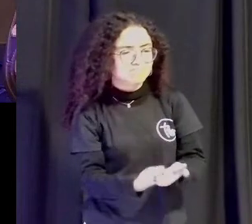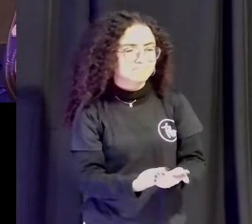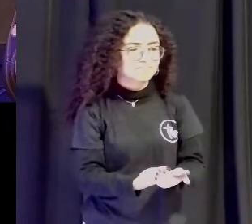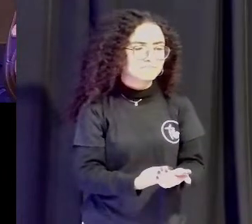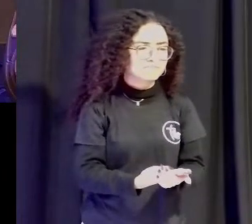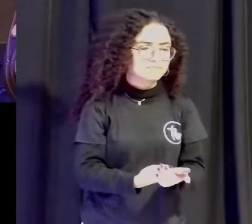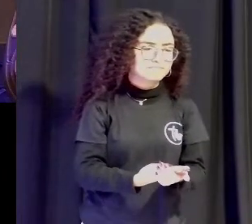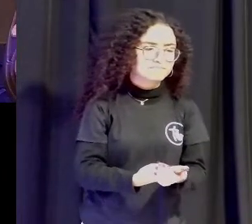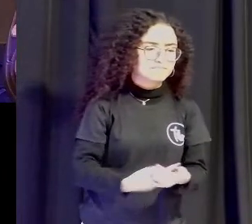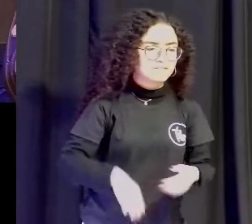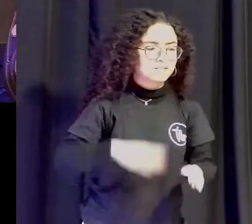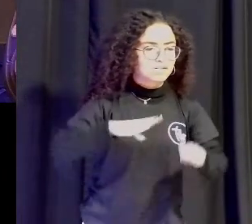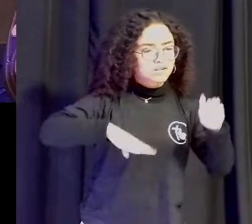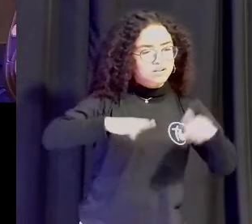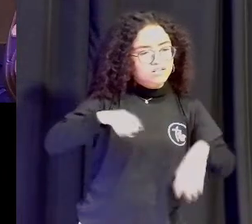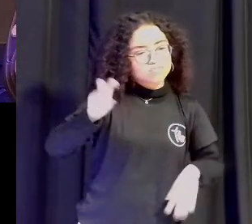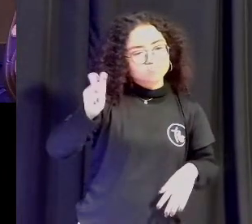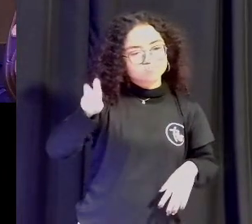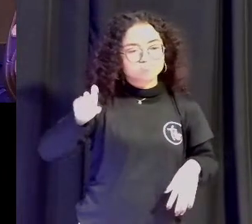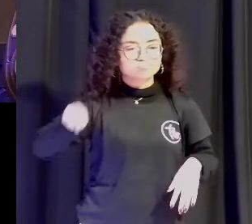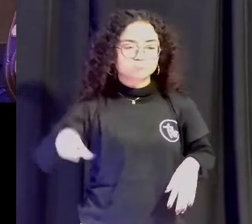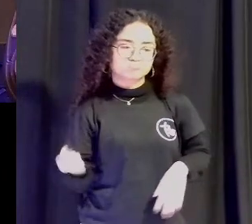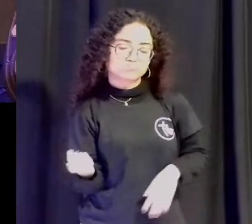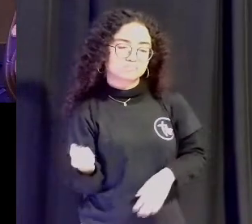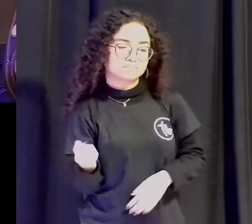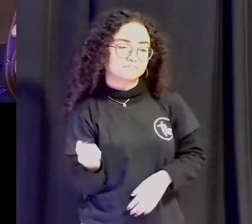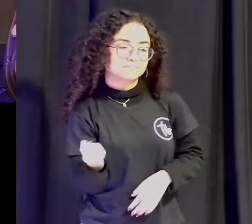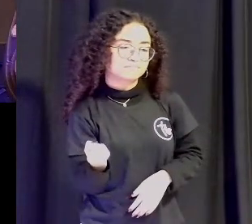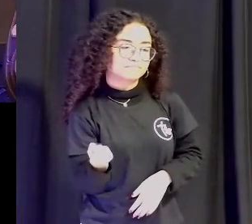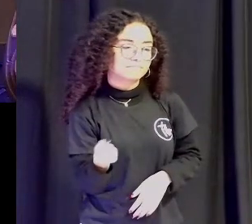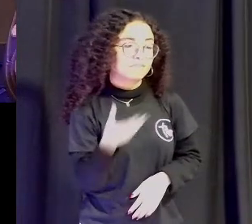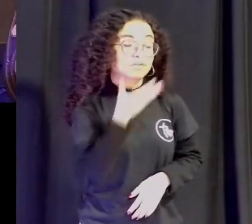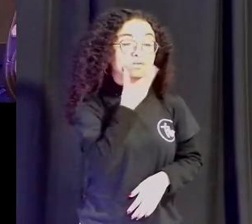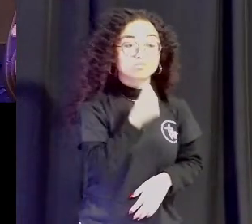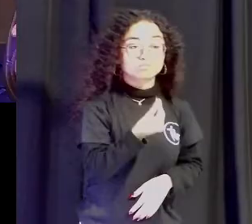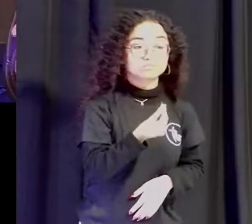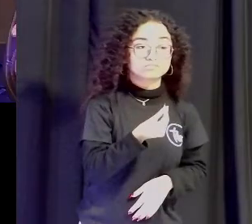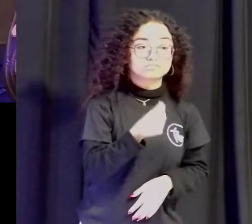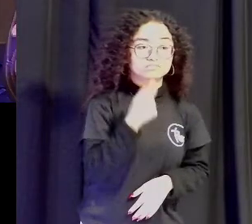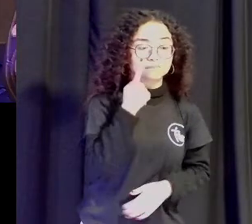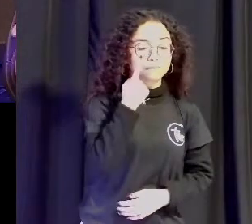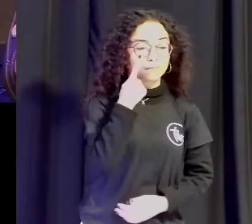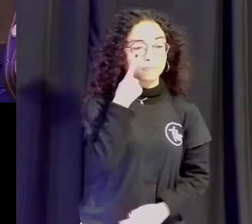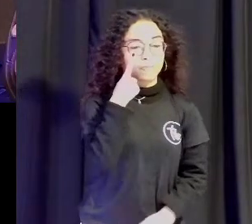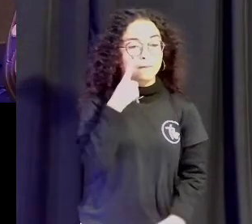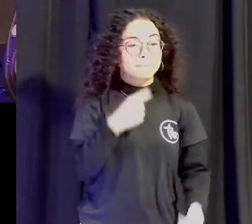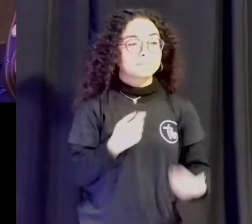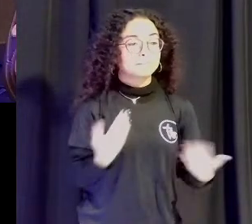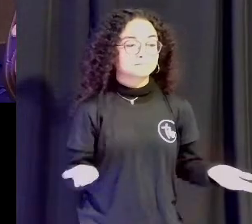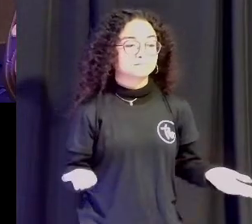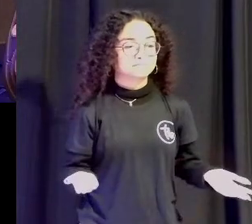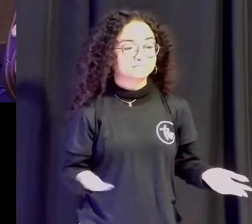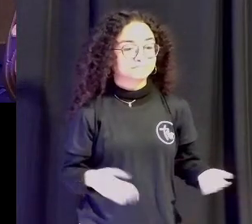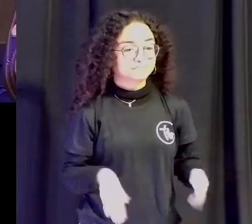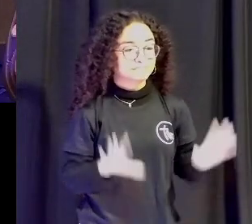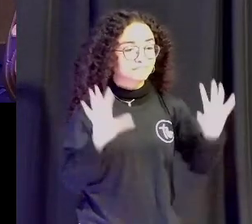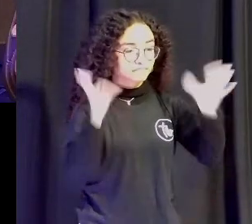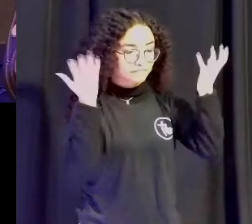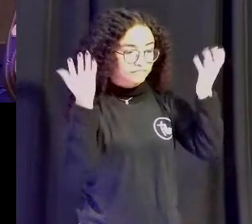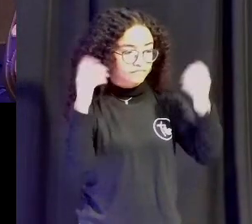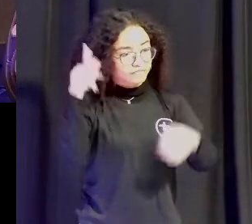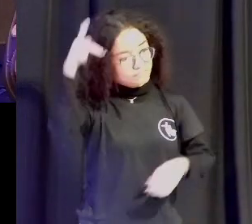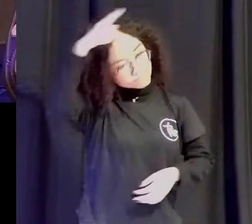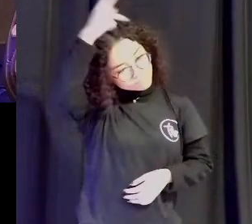quase 5.000. Não sei se vocês se lembram, mas ali em Pentecostes se converteram 3.000.